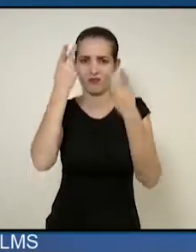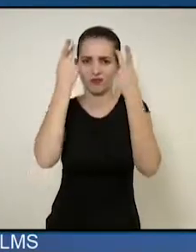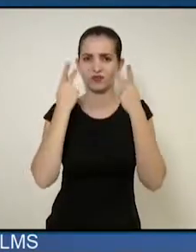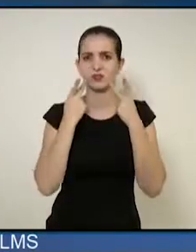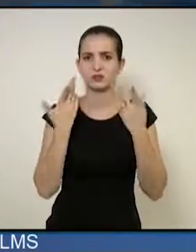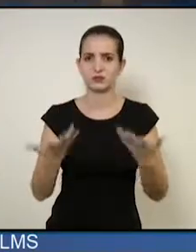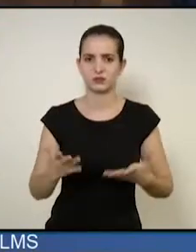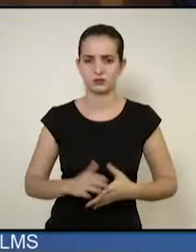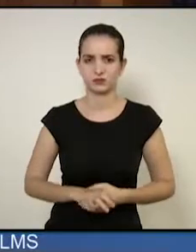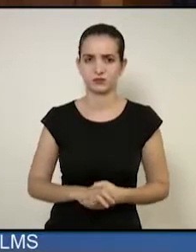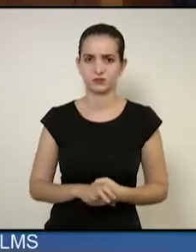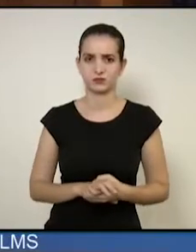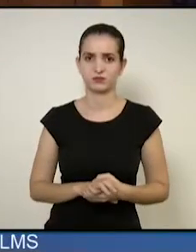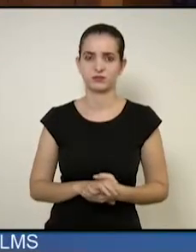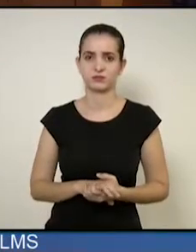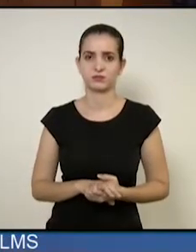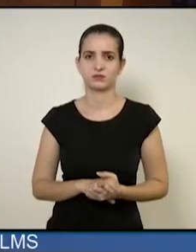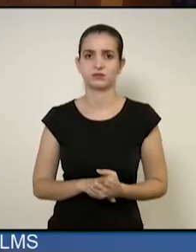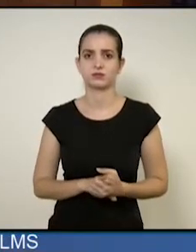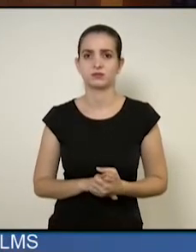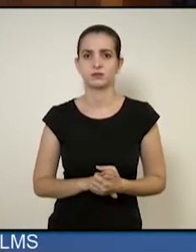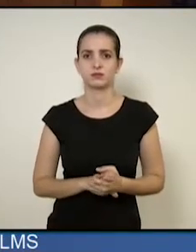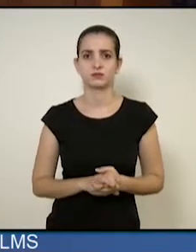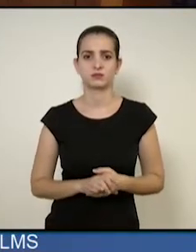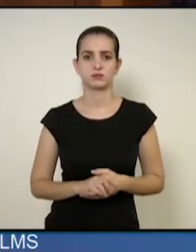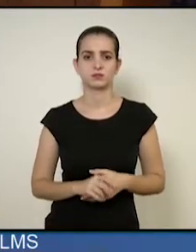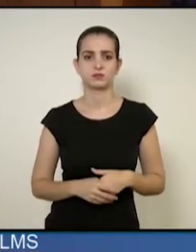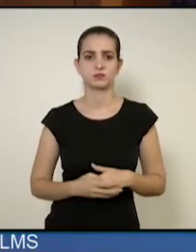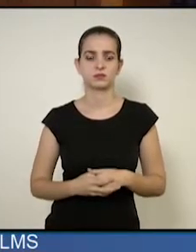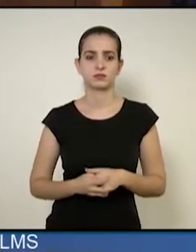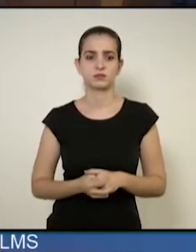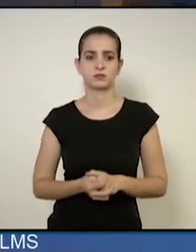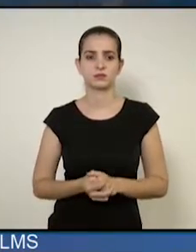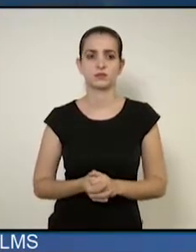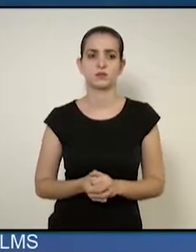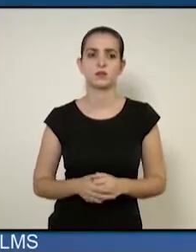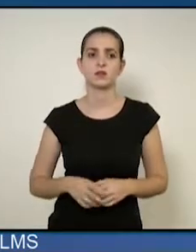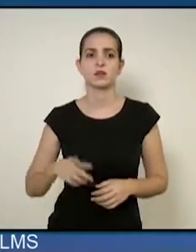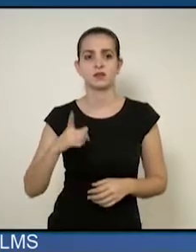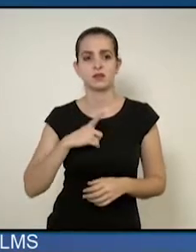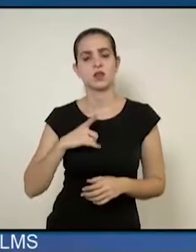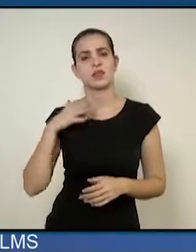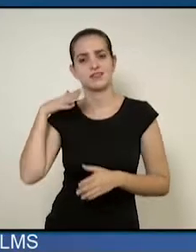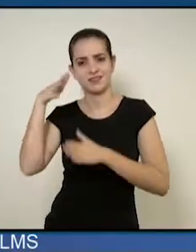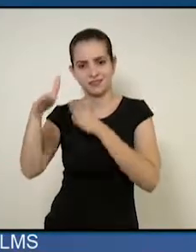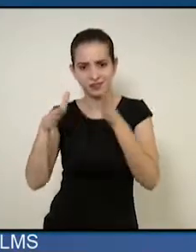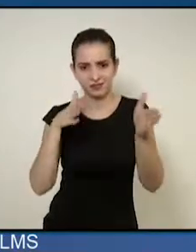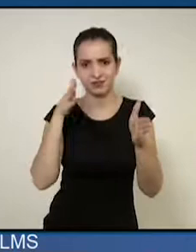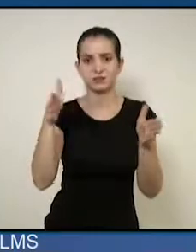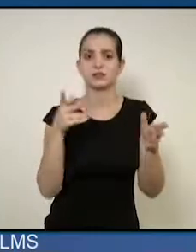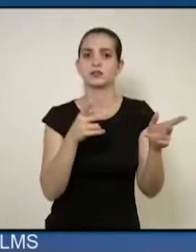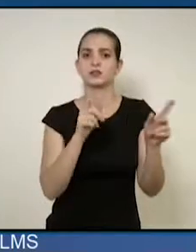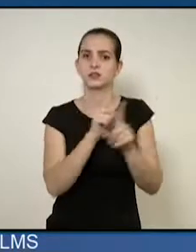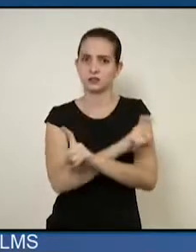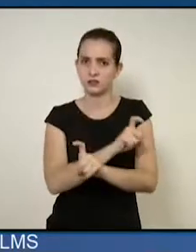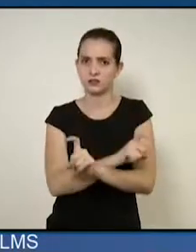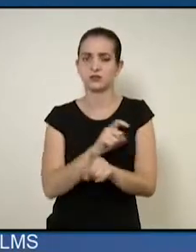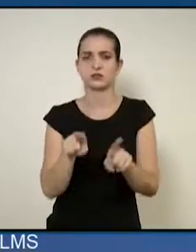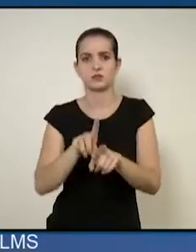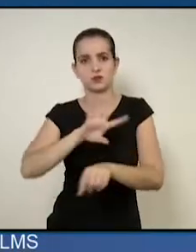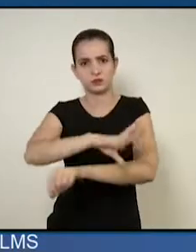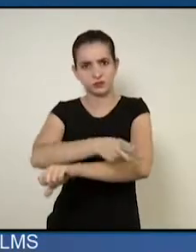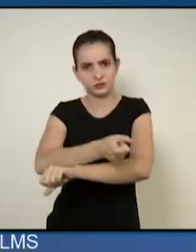vergonha. É uma vergonha. Atender os assentamentos, atender os